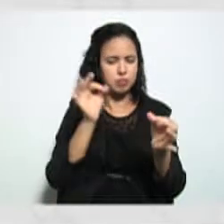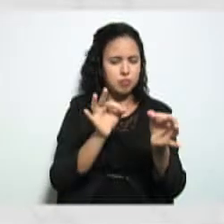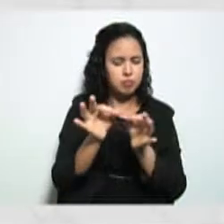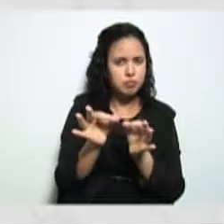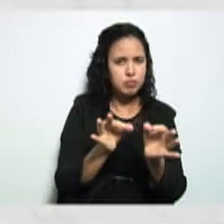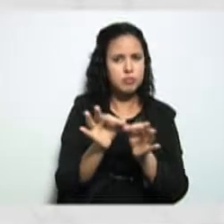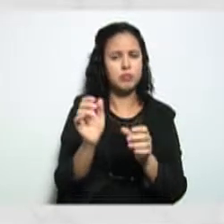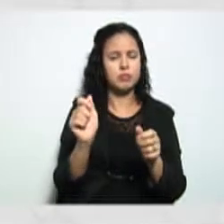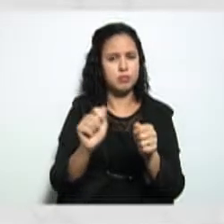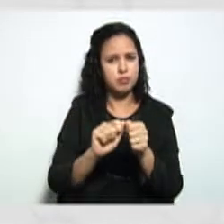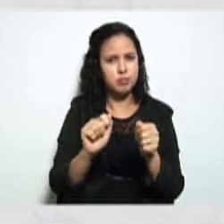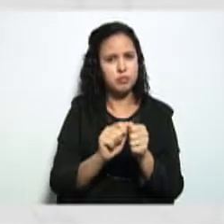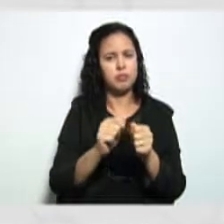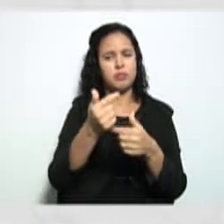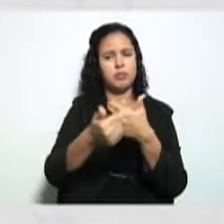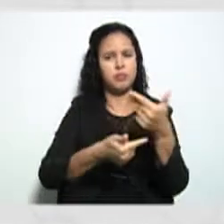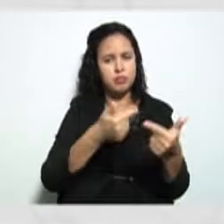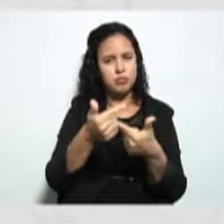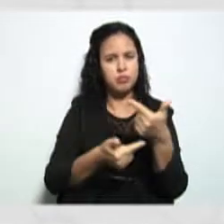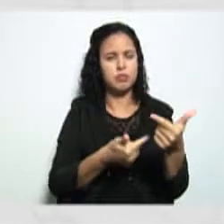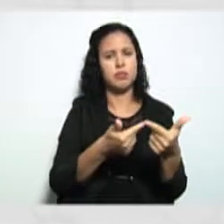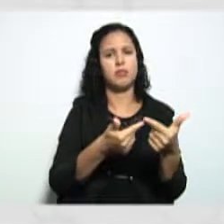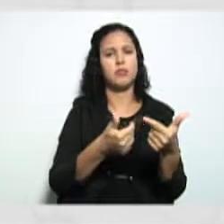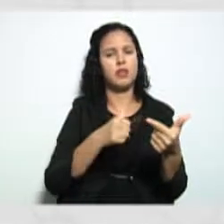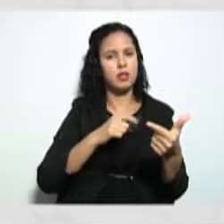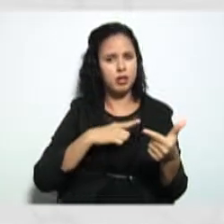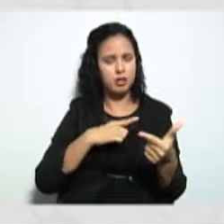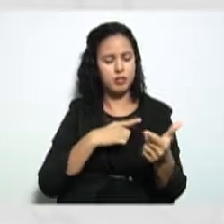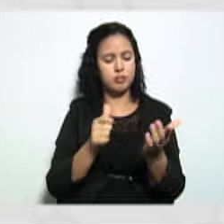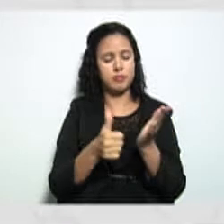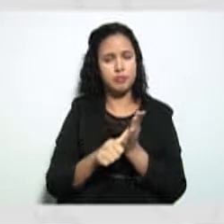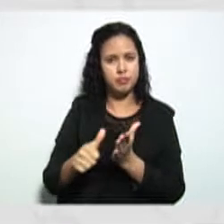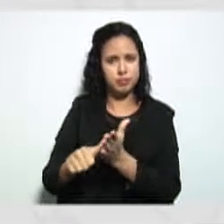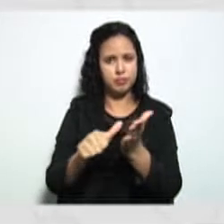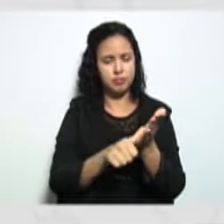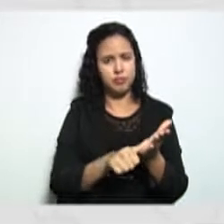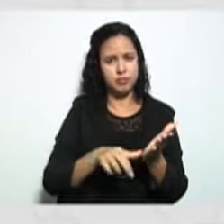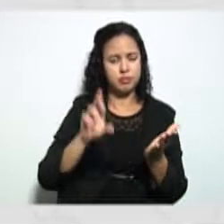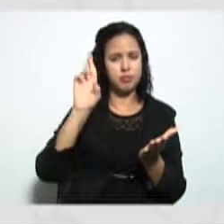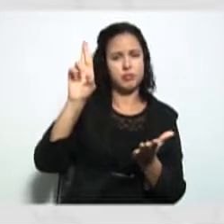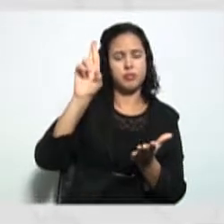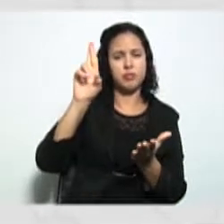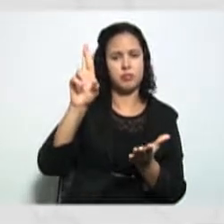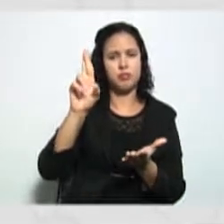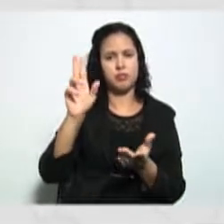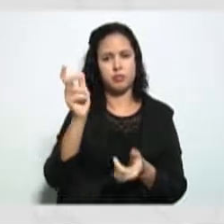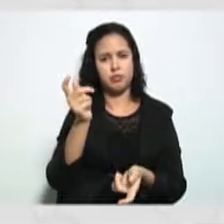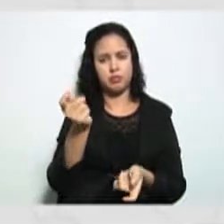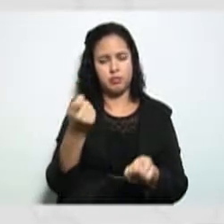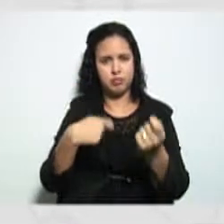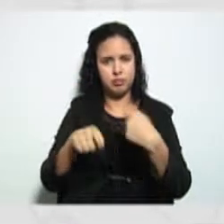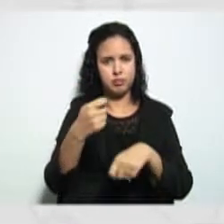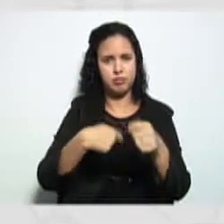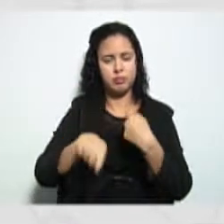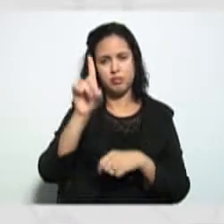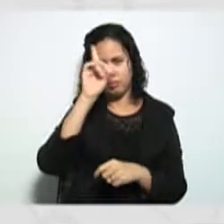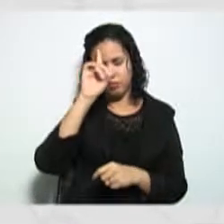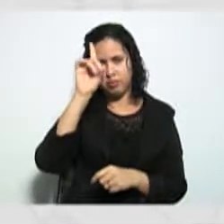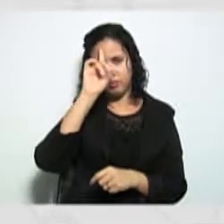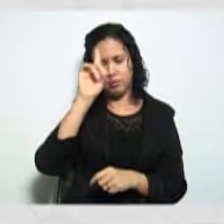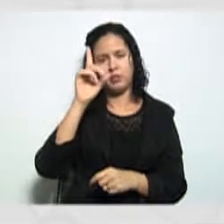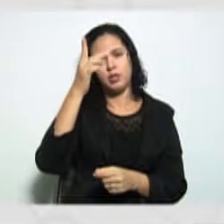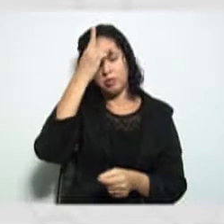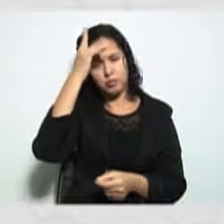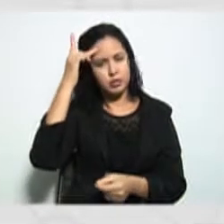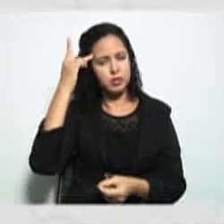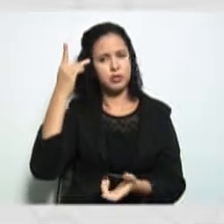vai fazer as ações. E é formado por cooperados, responsáveis pela administração diária das cooperativas. São pessoas que vão fazer